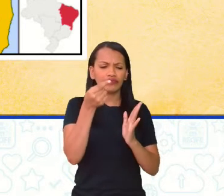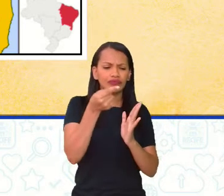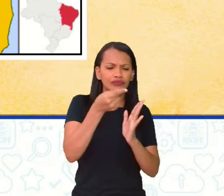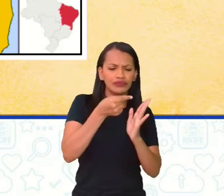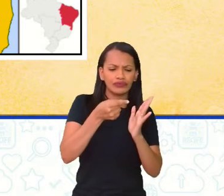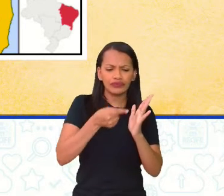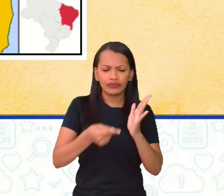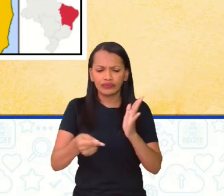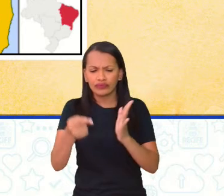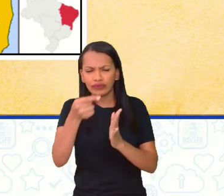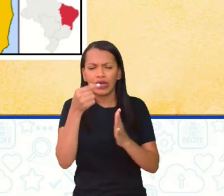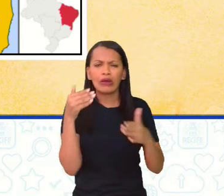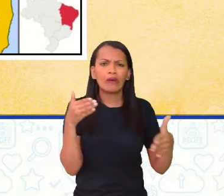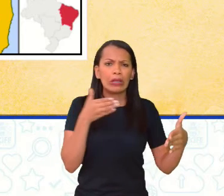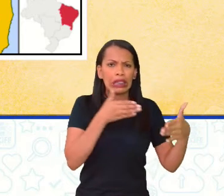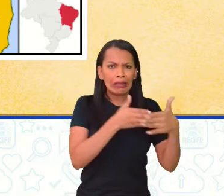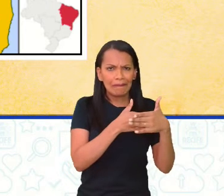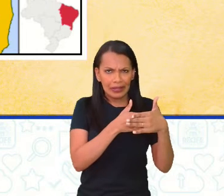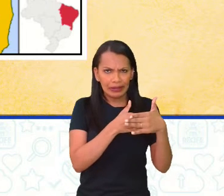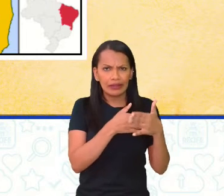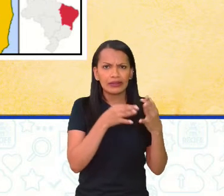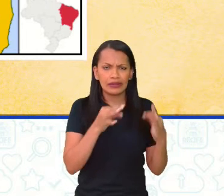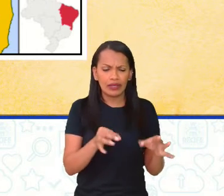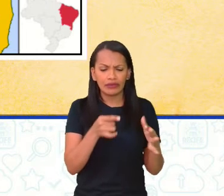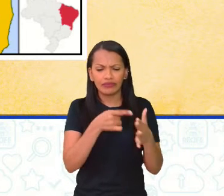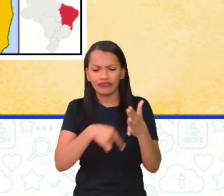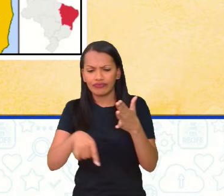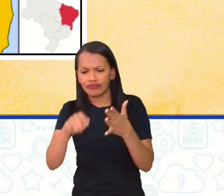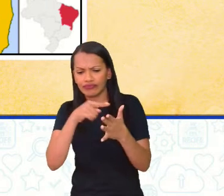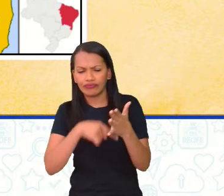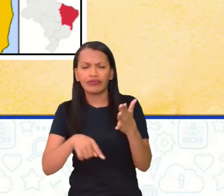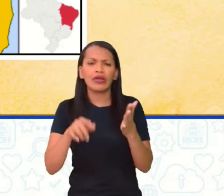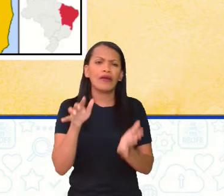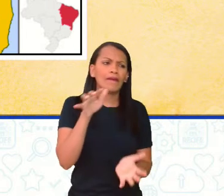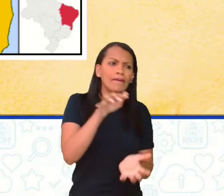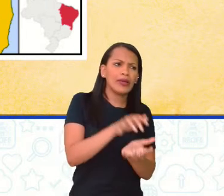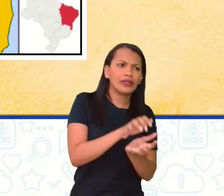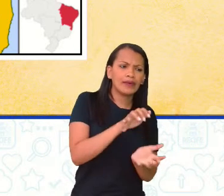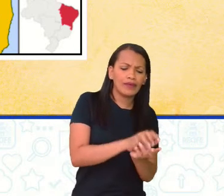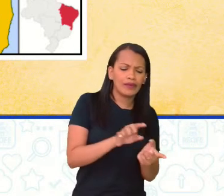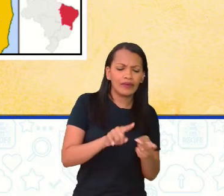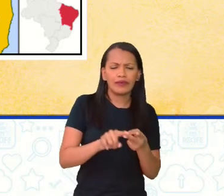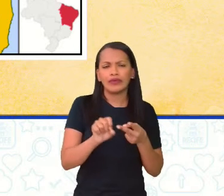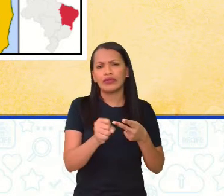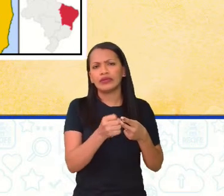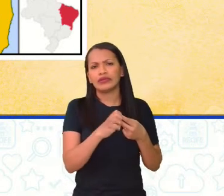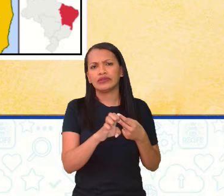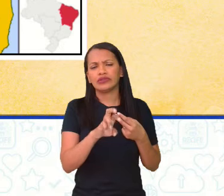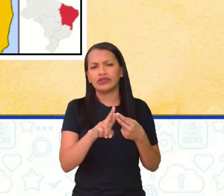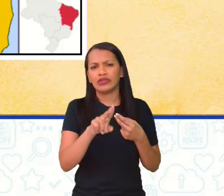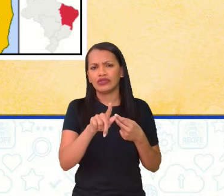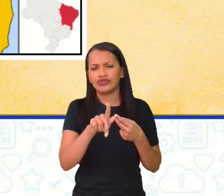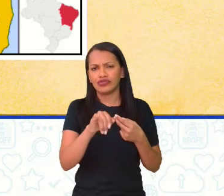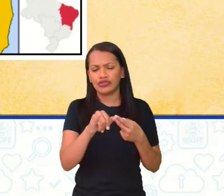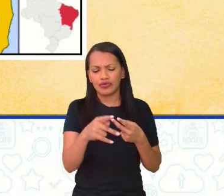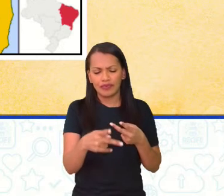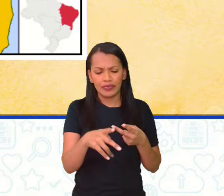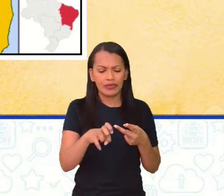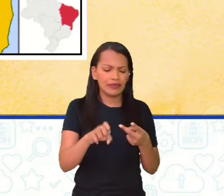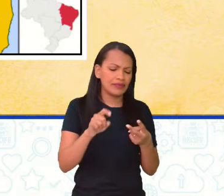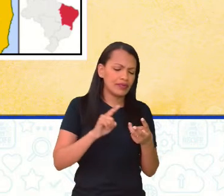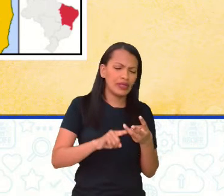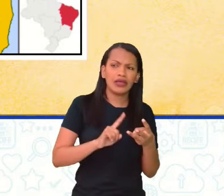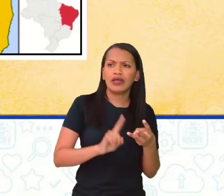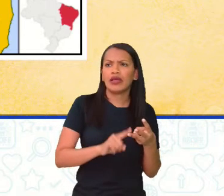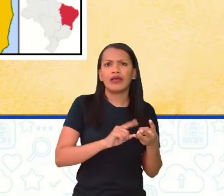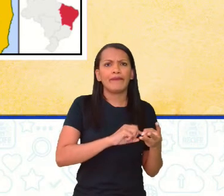determinar, isso aqui pertence à Bahia, esse território aqui pertence a Sergipe, isso aqui pertence a Pernambuco. Mas dentro do Nordeste, que você vê